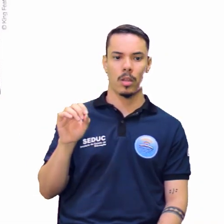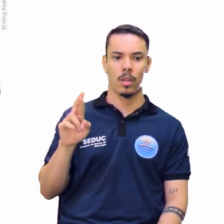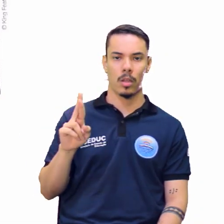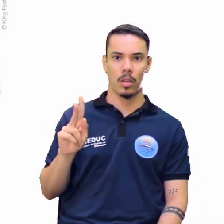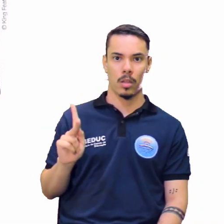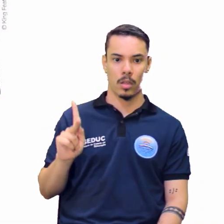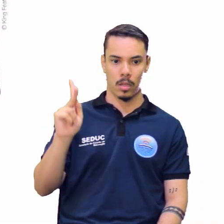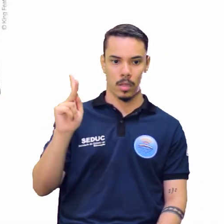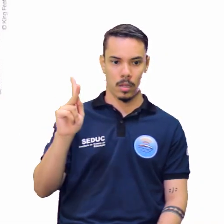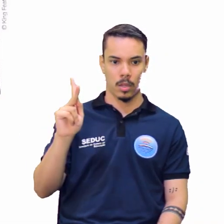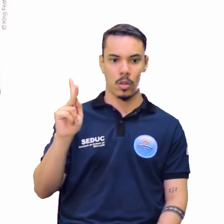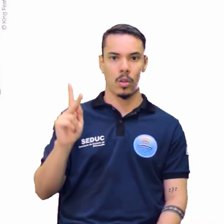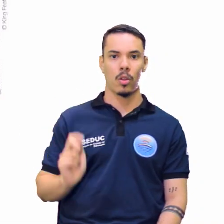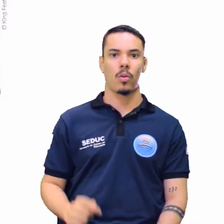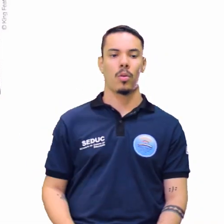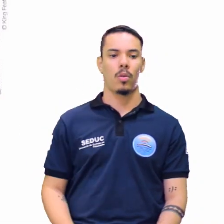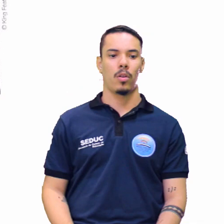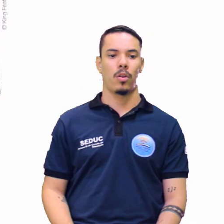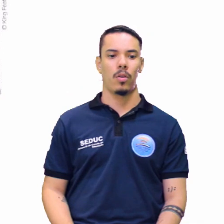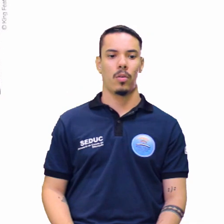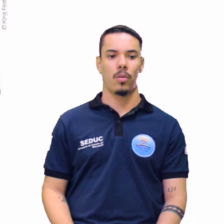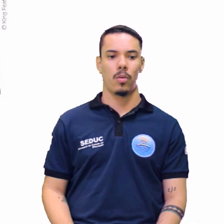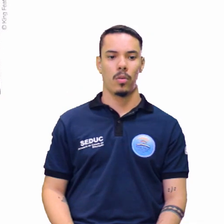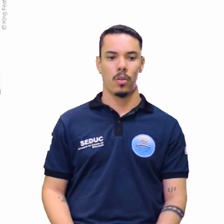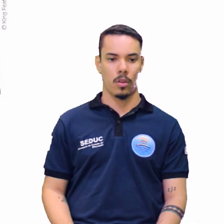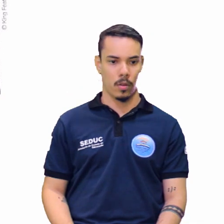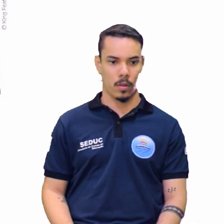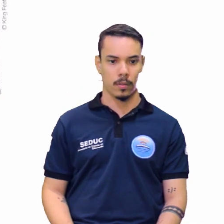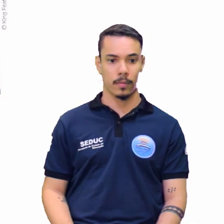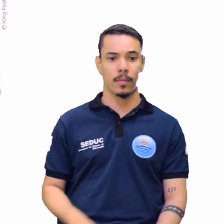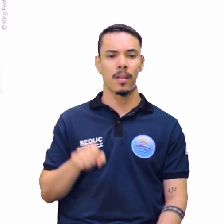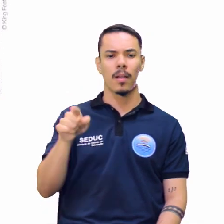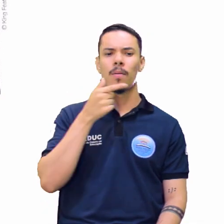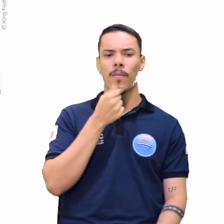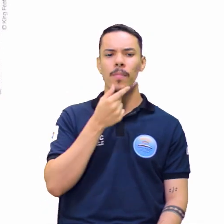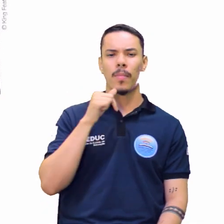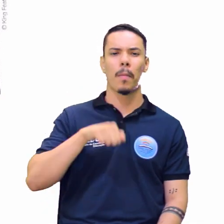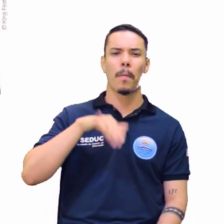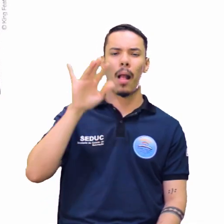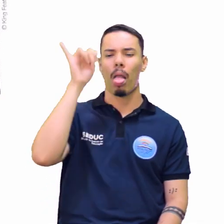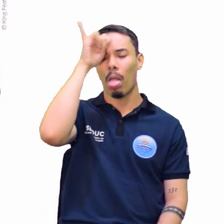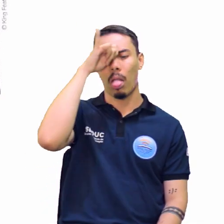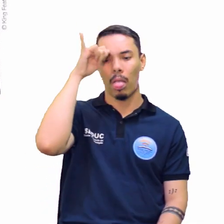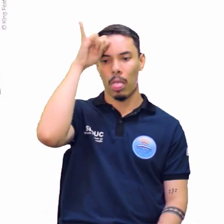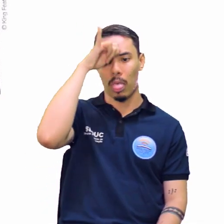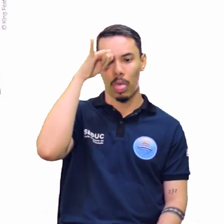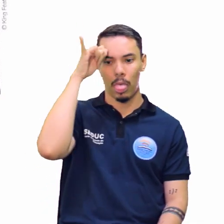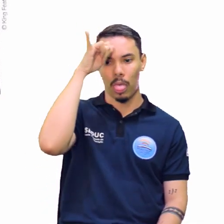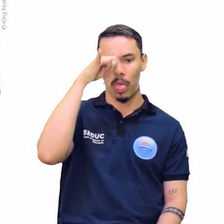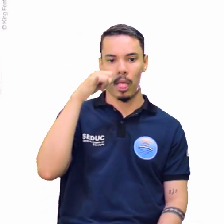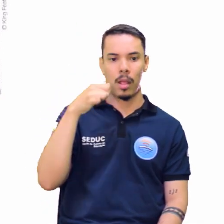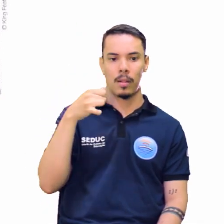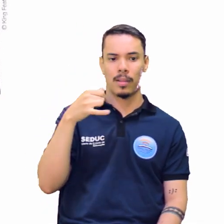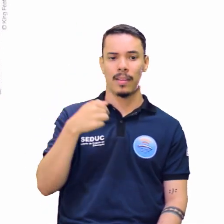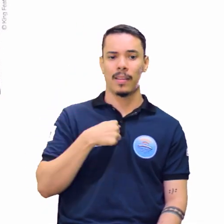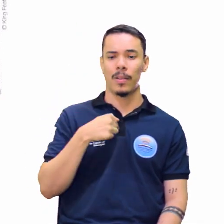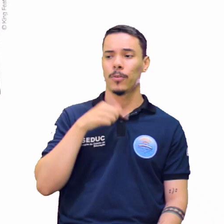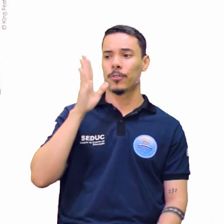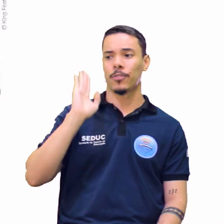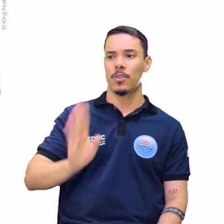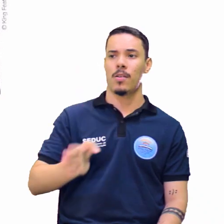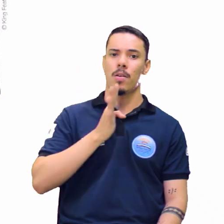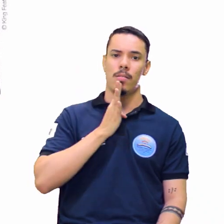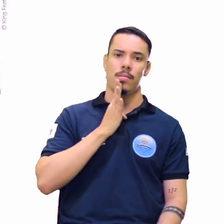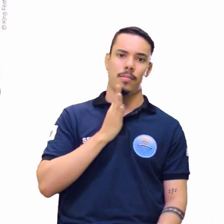gorro é isso é o gorque na verdade é o sujeito mais bobo que eu já